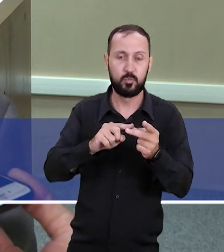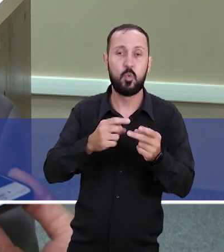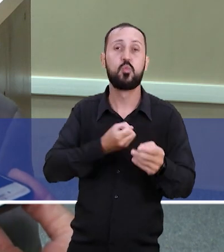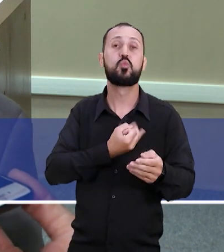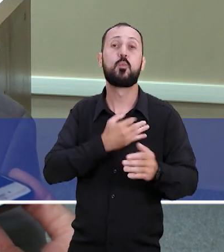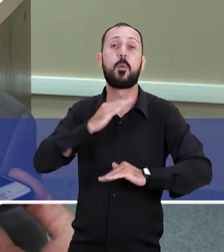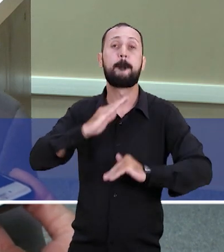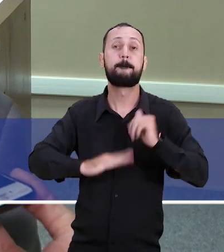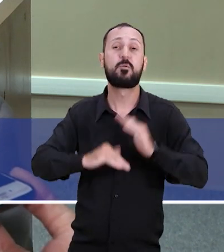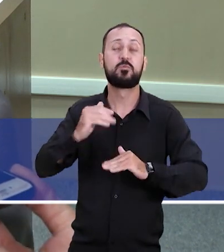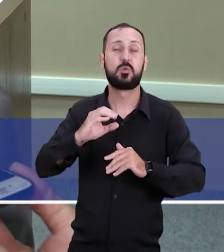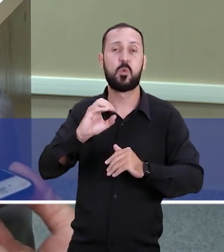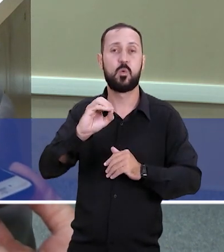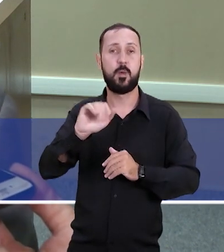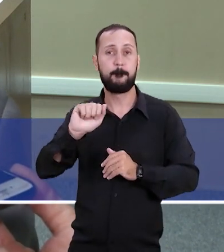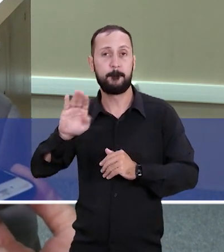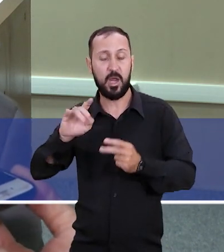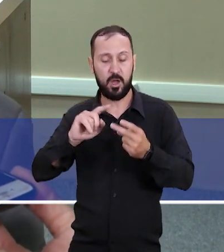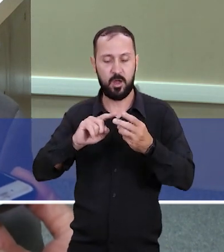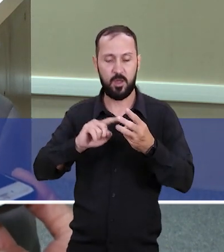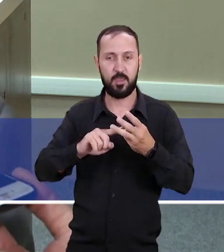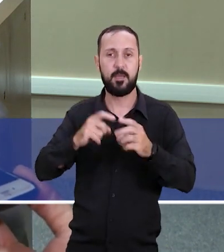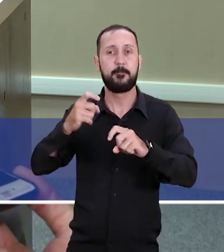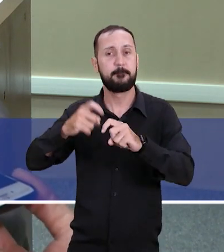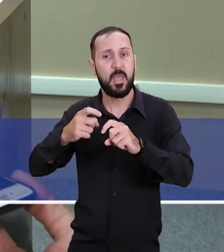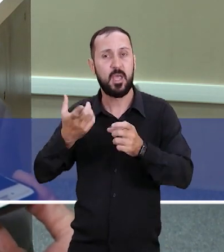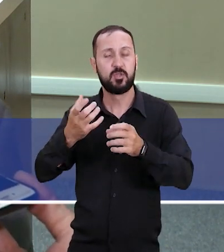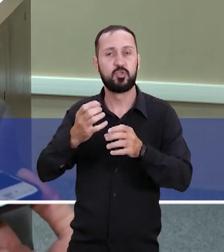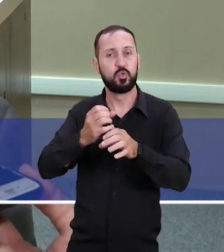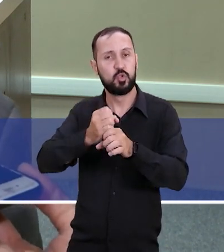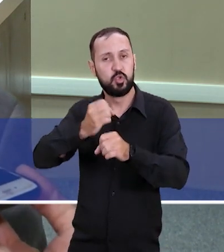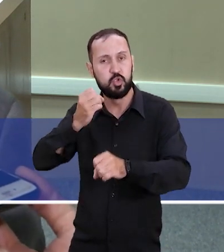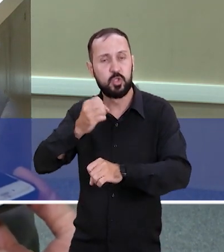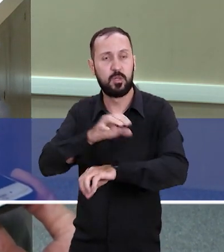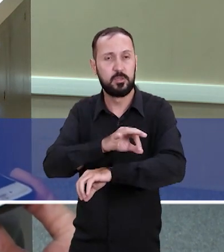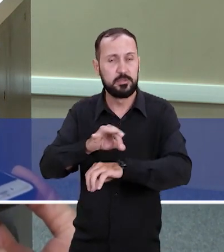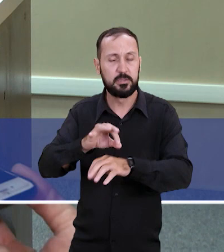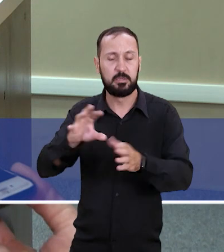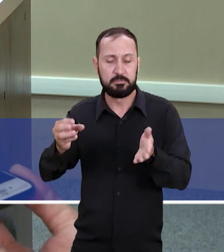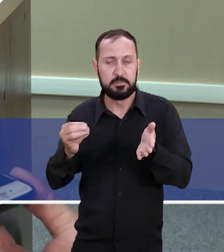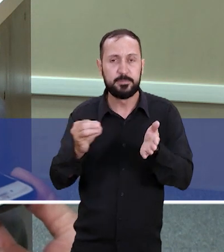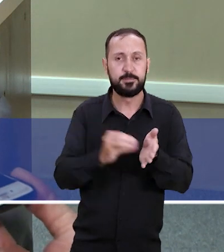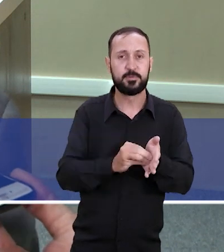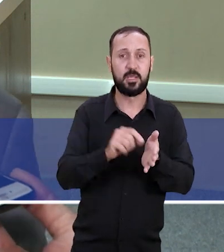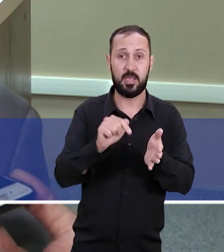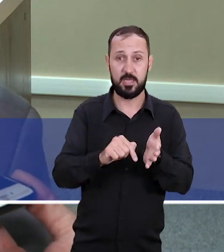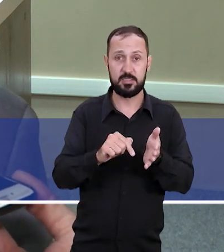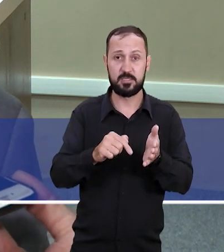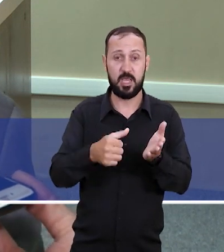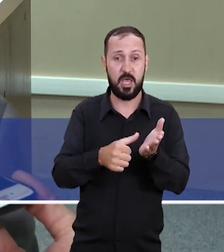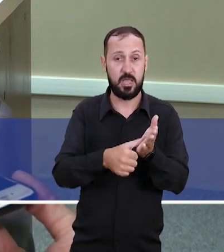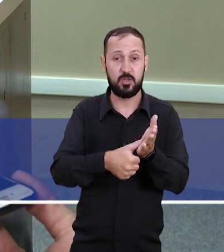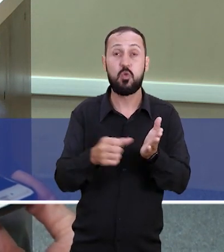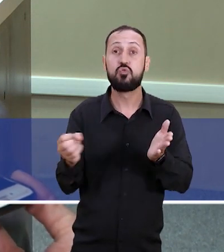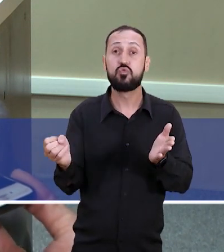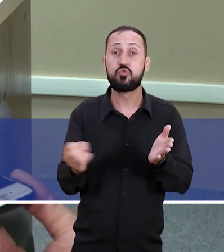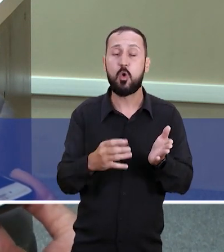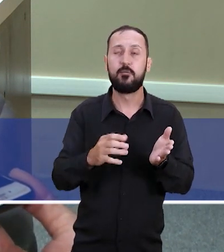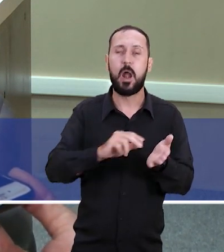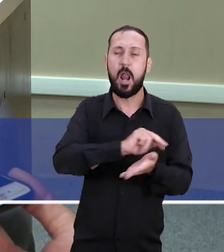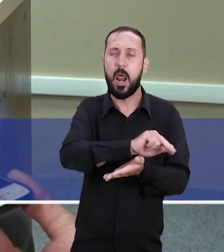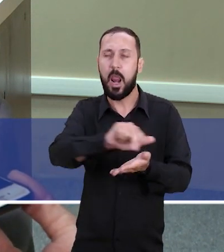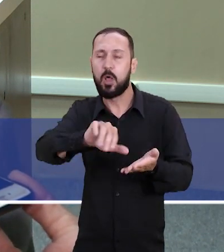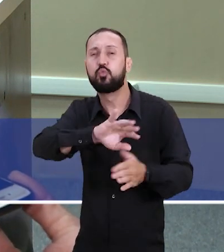o número profissional, por exemplo, do advogado, do médico, do engenheiro. Essa nova identidade,